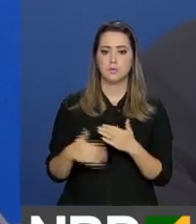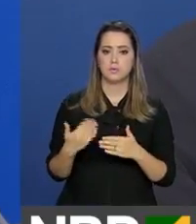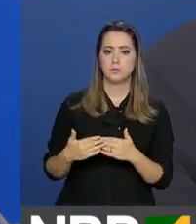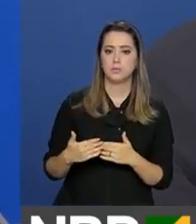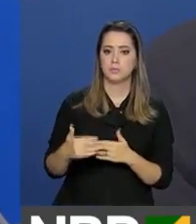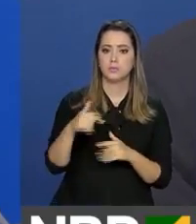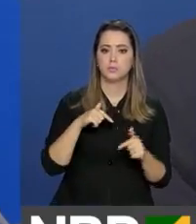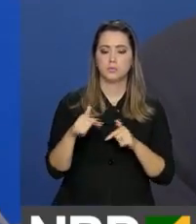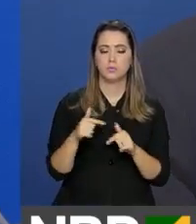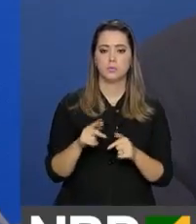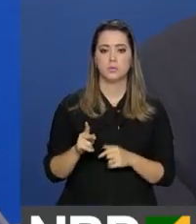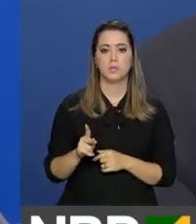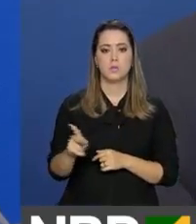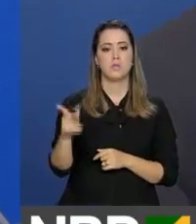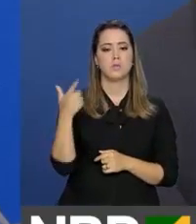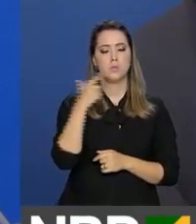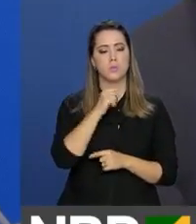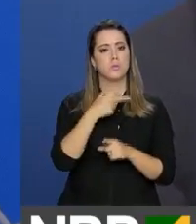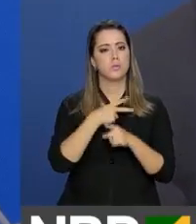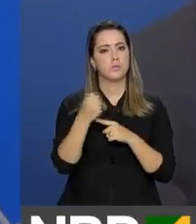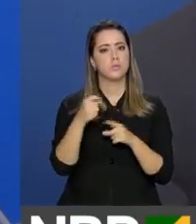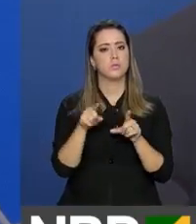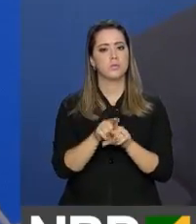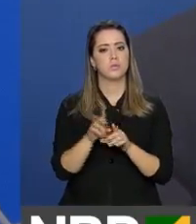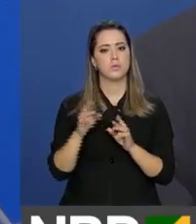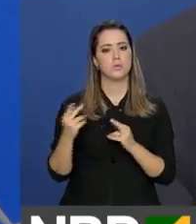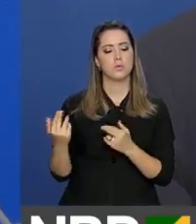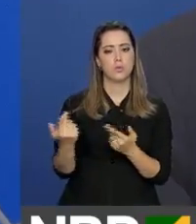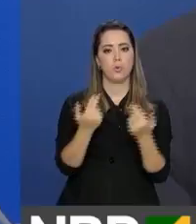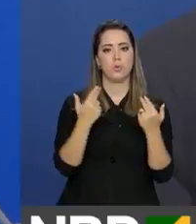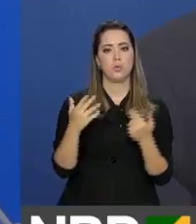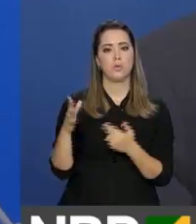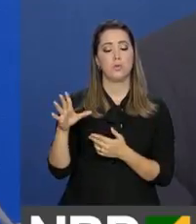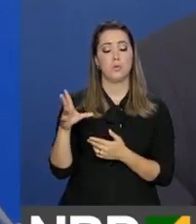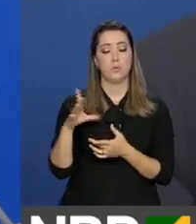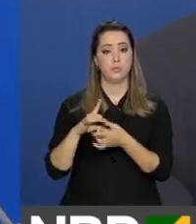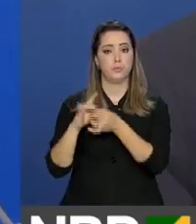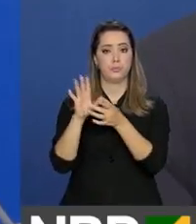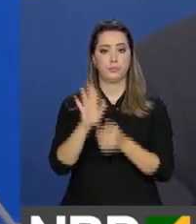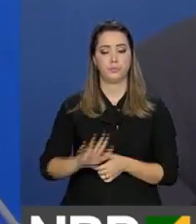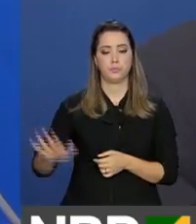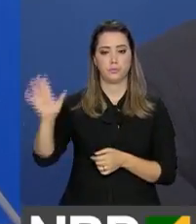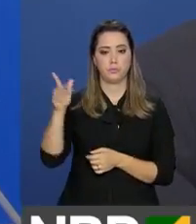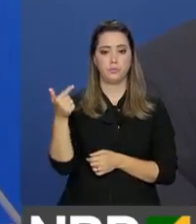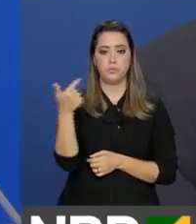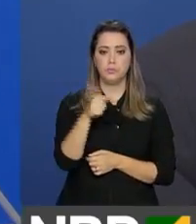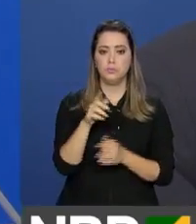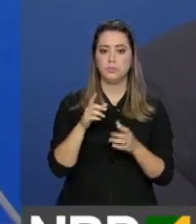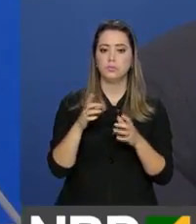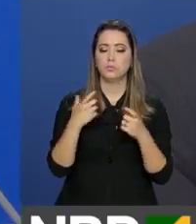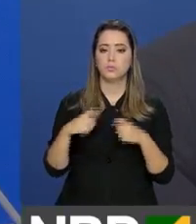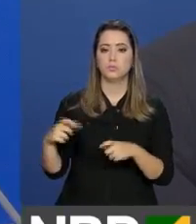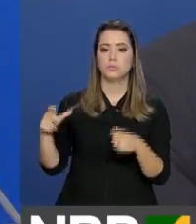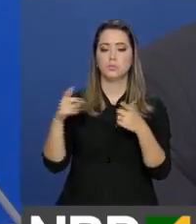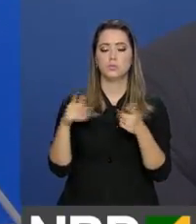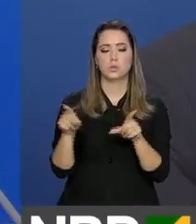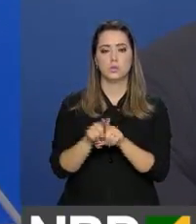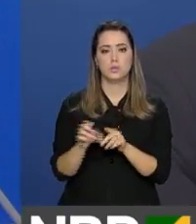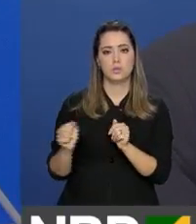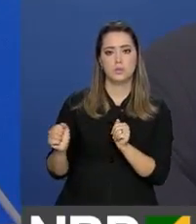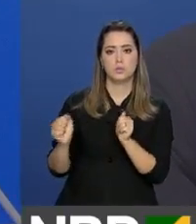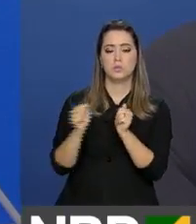desempenhar, sempre com o sucesso que teve na integração nacional e em outros postos que ocupou ao